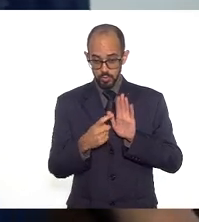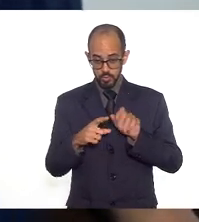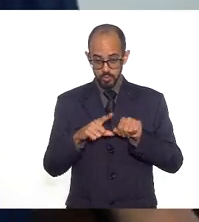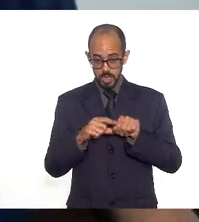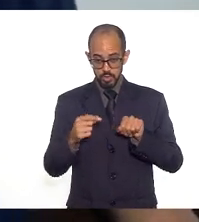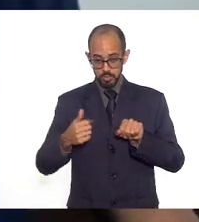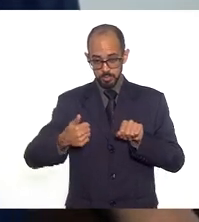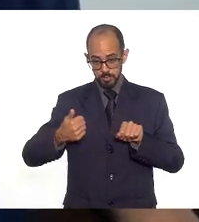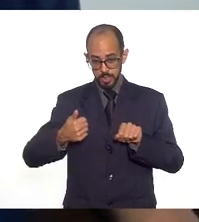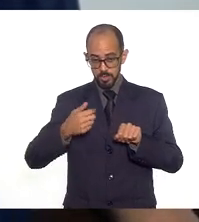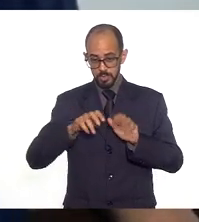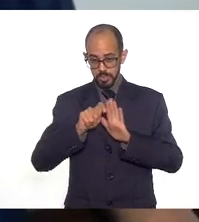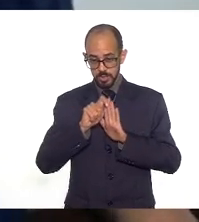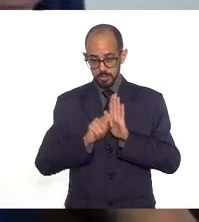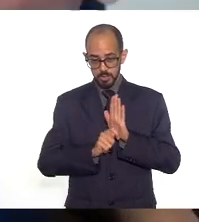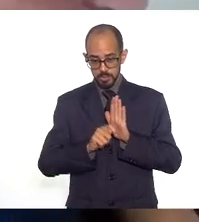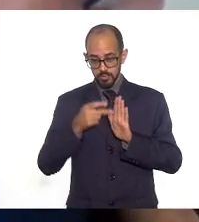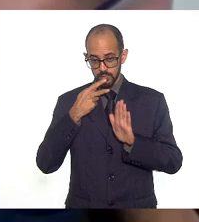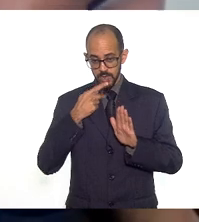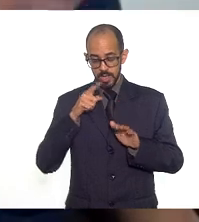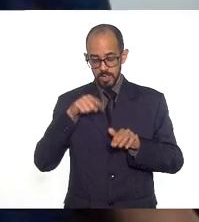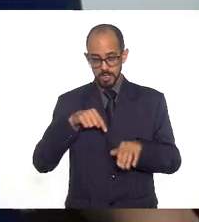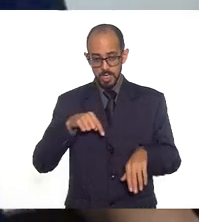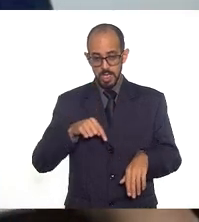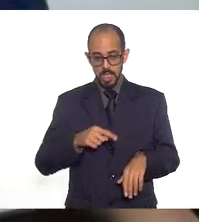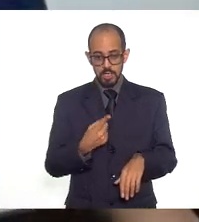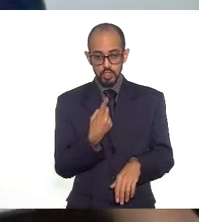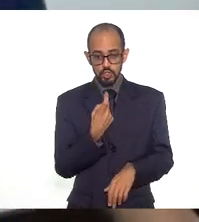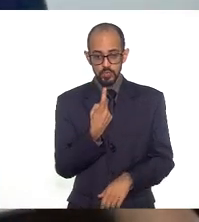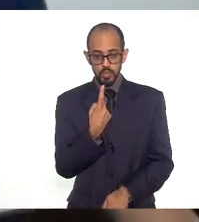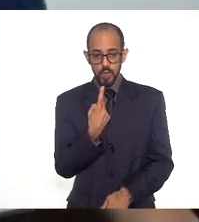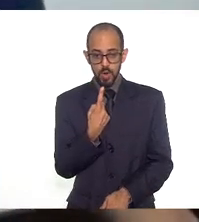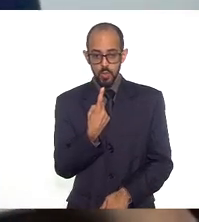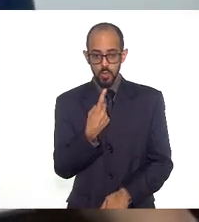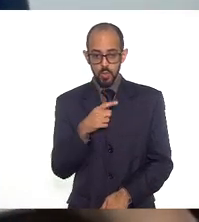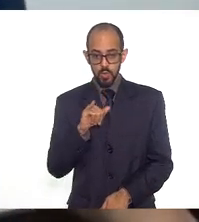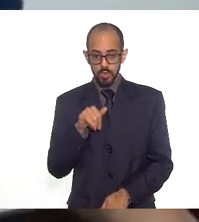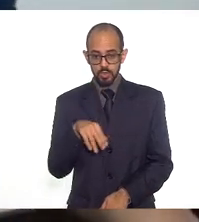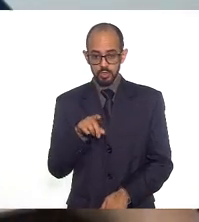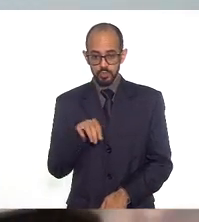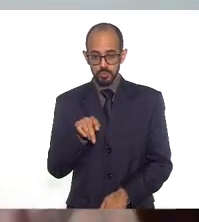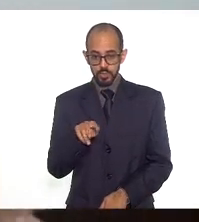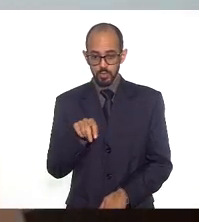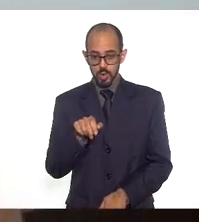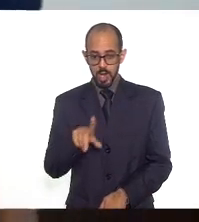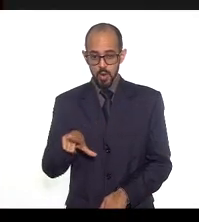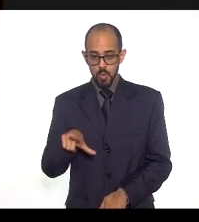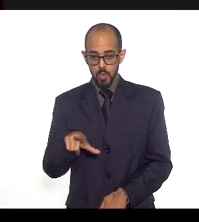está dizendo textualmente que é individual. Para ser justo com o autor.